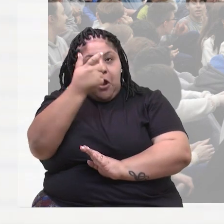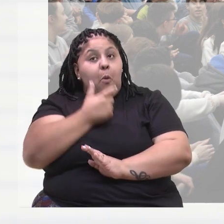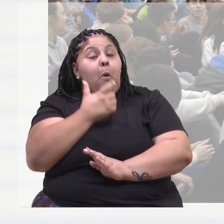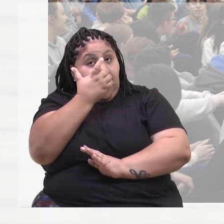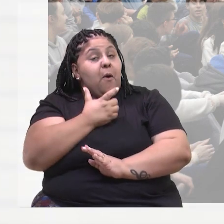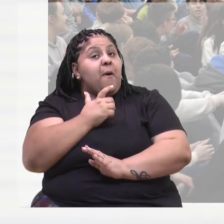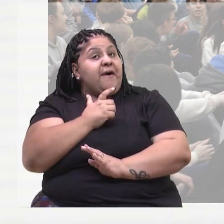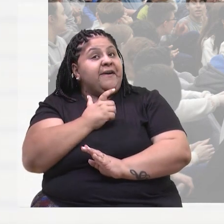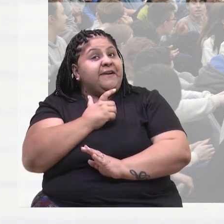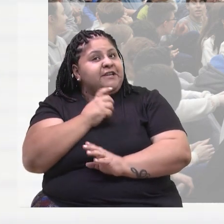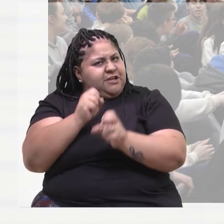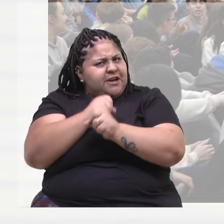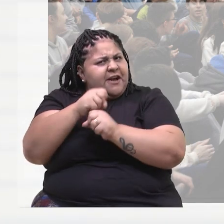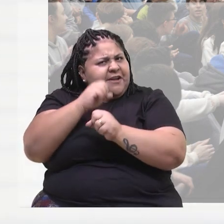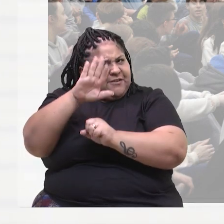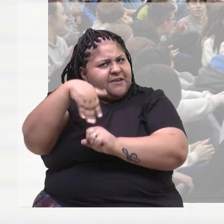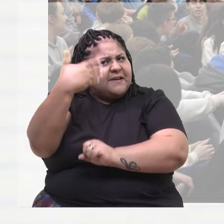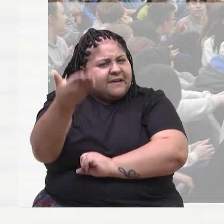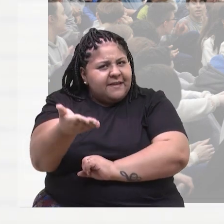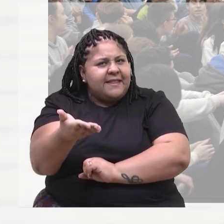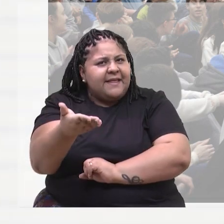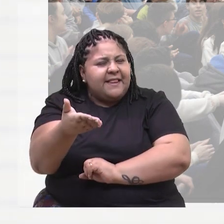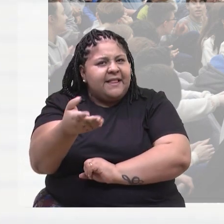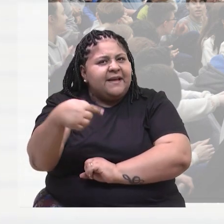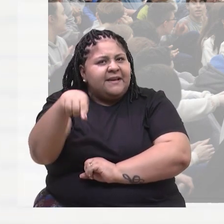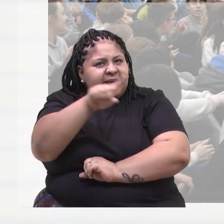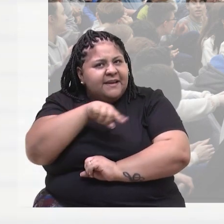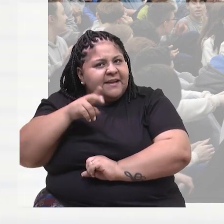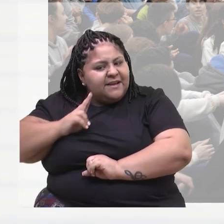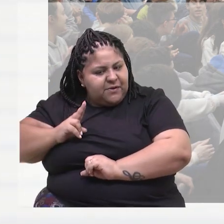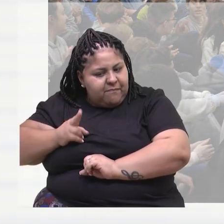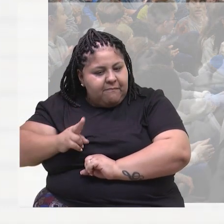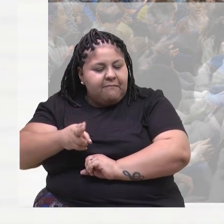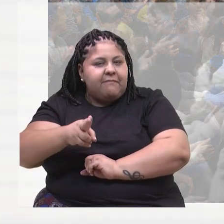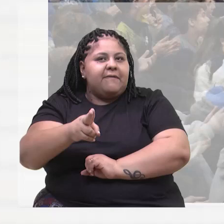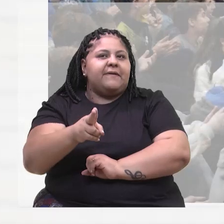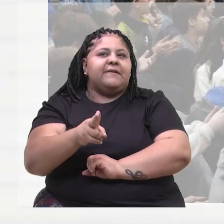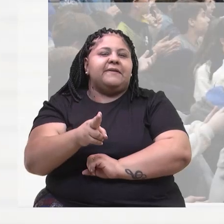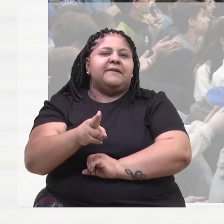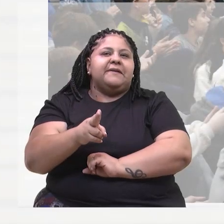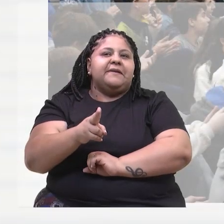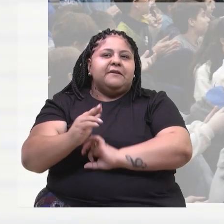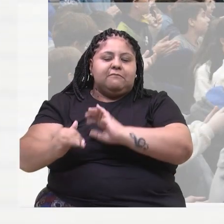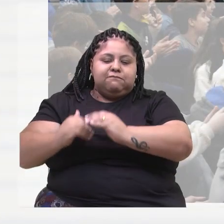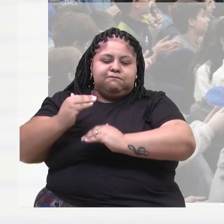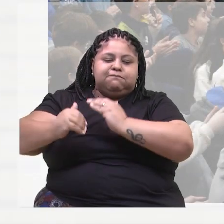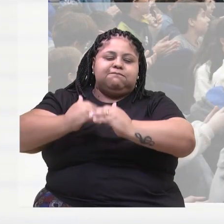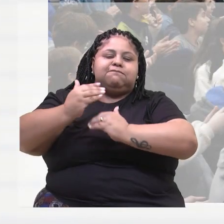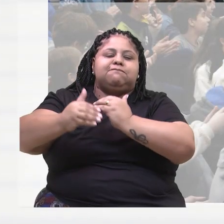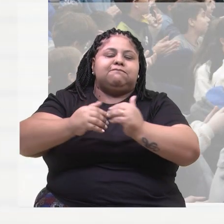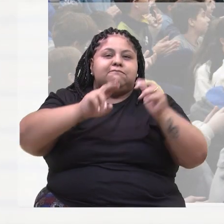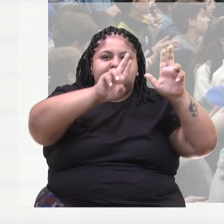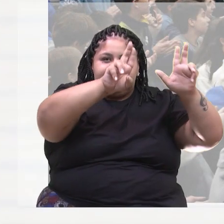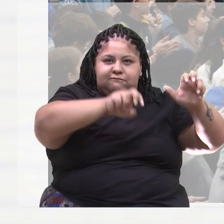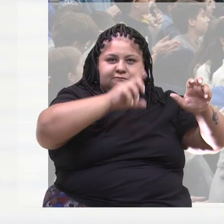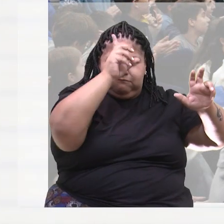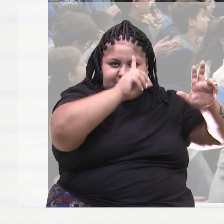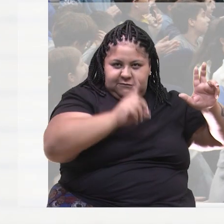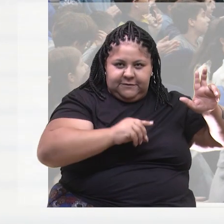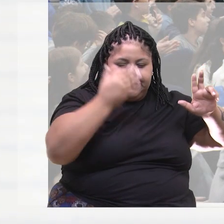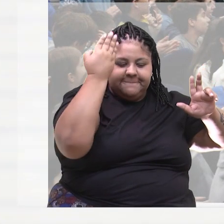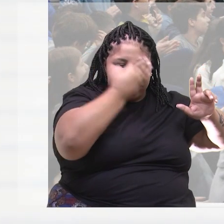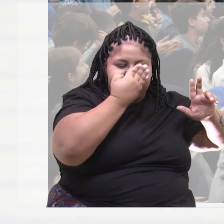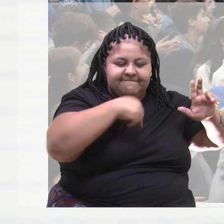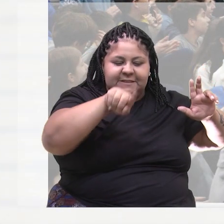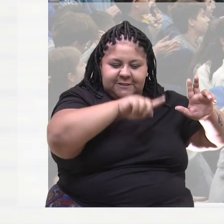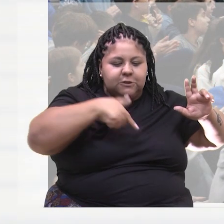Eu acho que ano que vem, caso a gente continuar nesse processo aí, nesse tema das